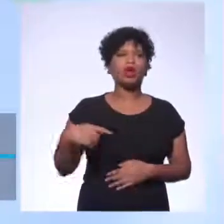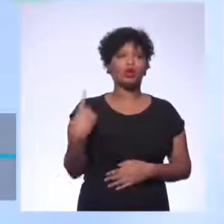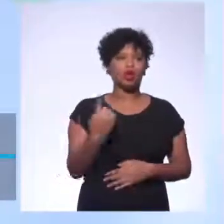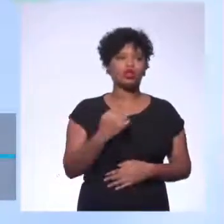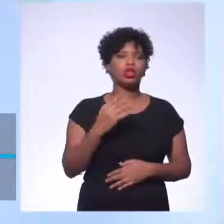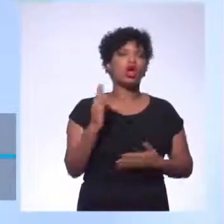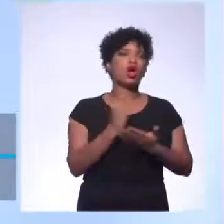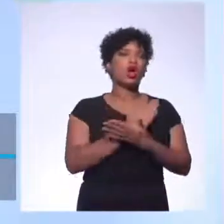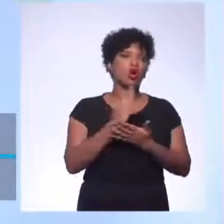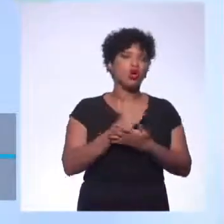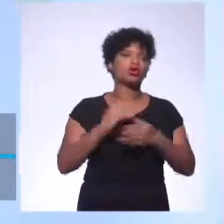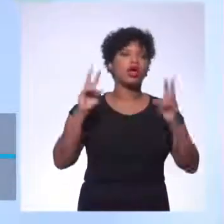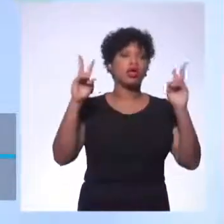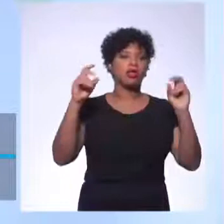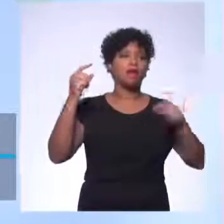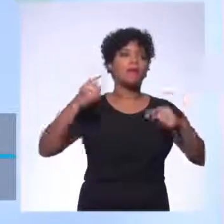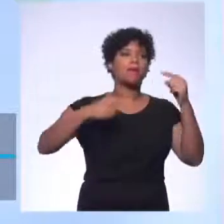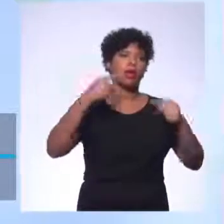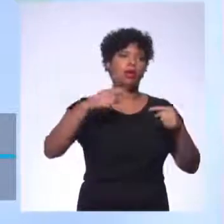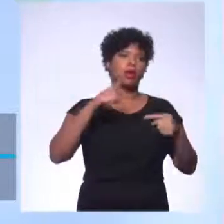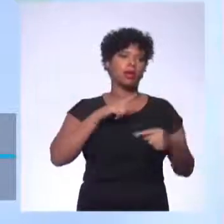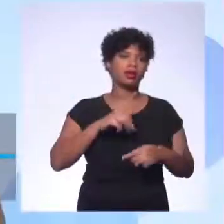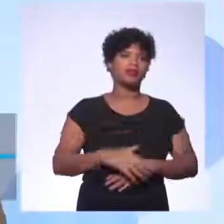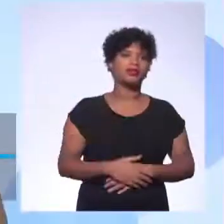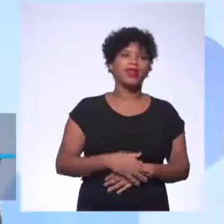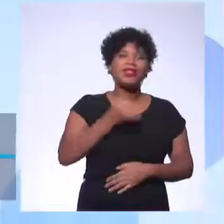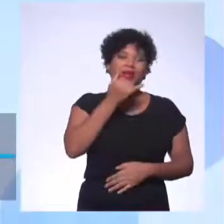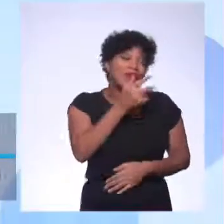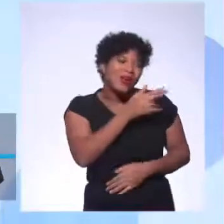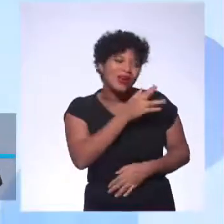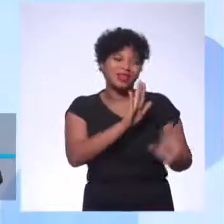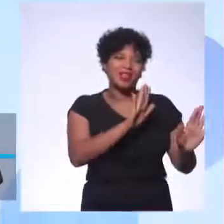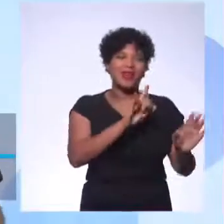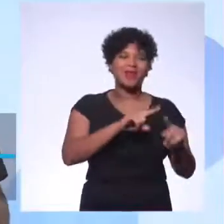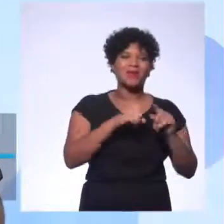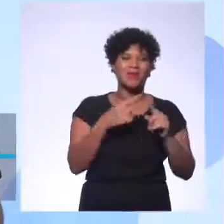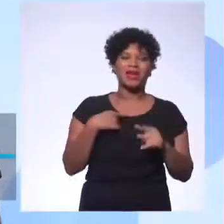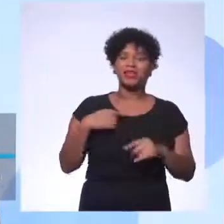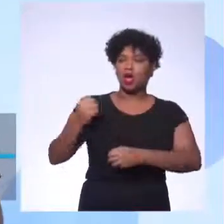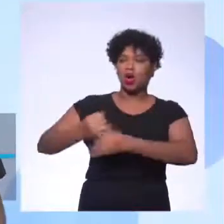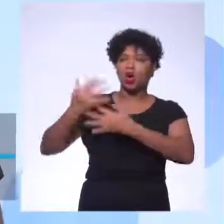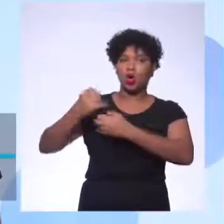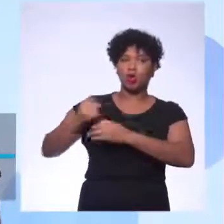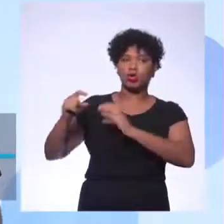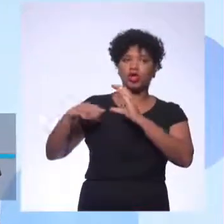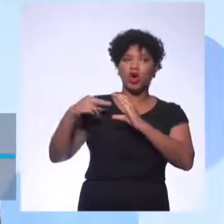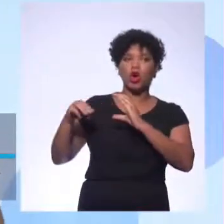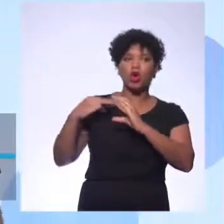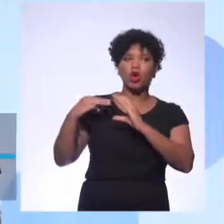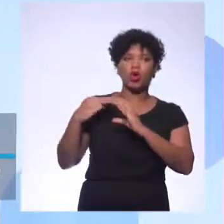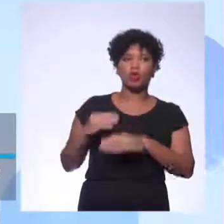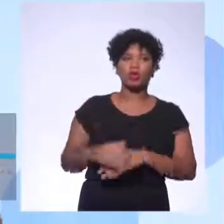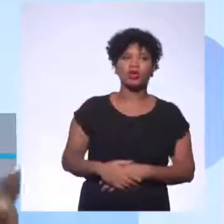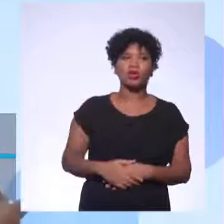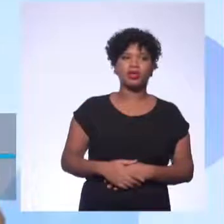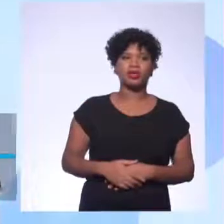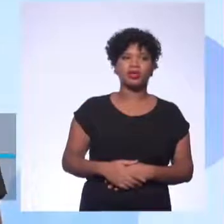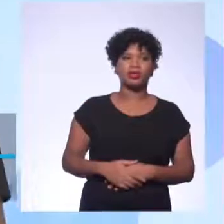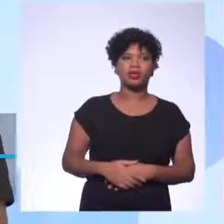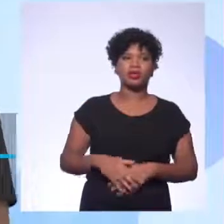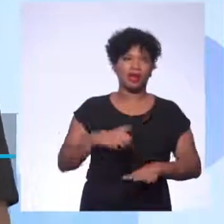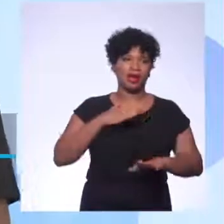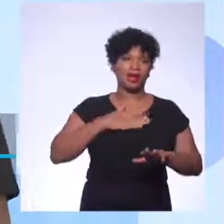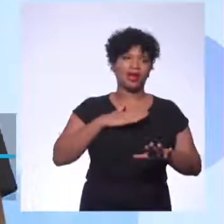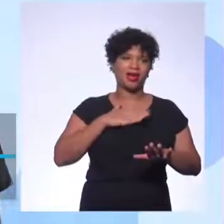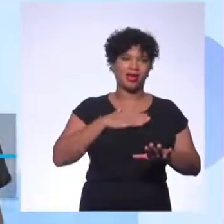questão polêmica, não tem jeito, né, Aí gente? ele colocou assim, desculpa, Pro. Ele colocou, depende do assunto, mas, aí depois ele se corrigiu. Fica tranquilo, Jean